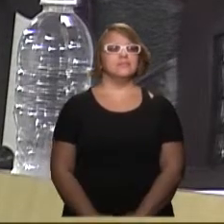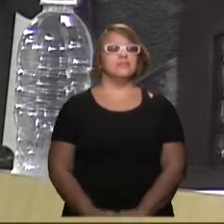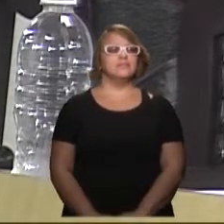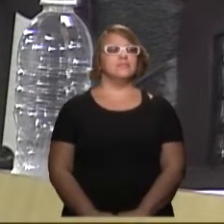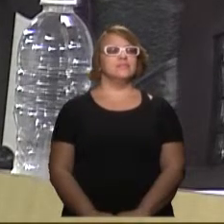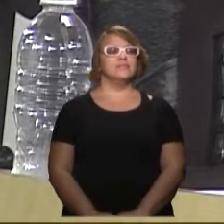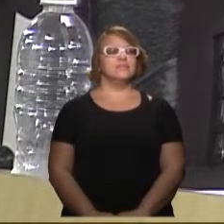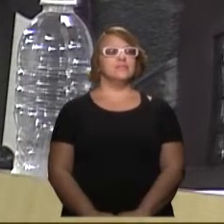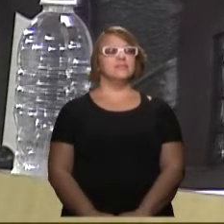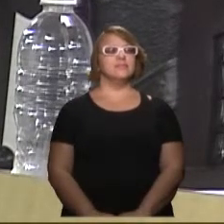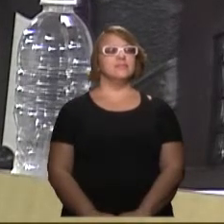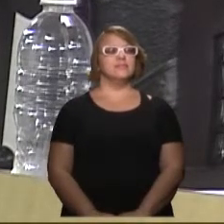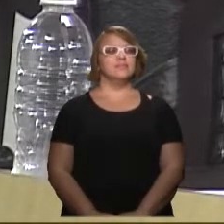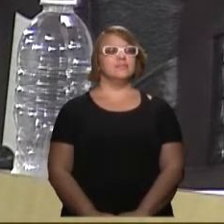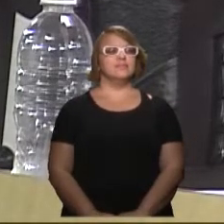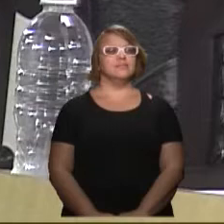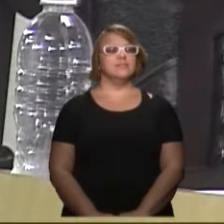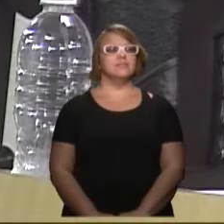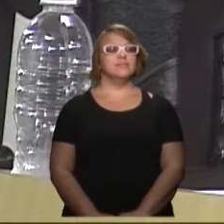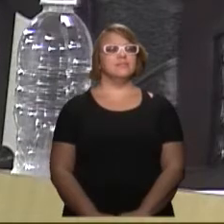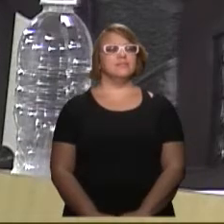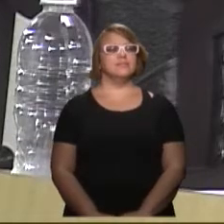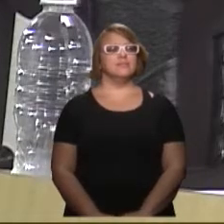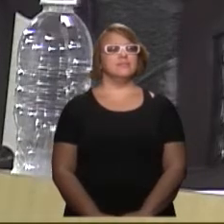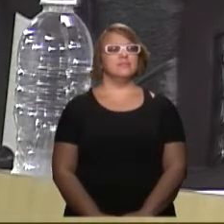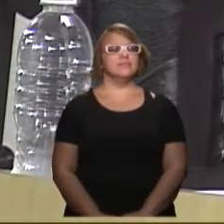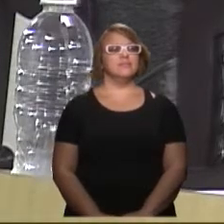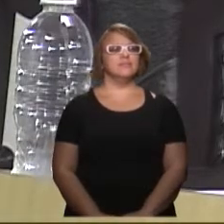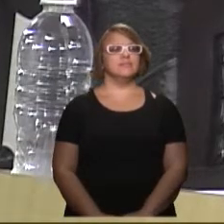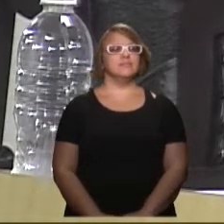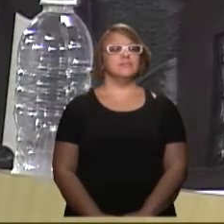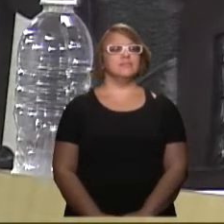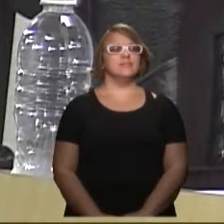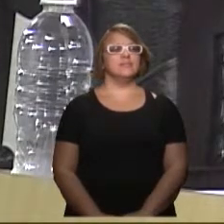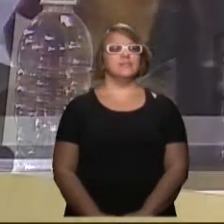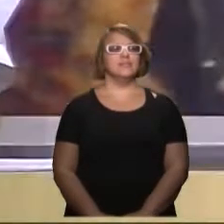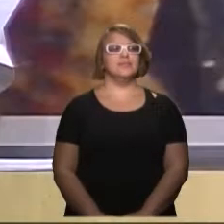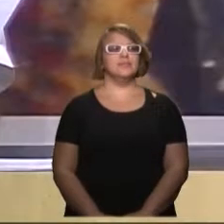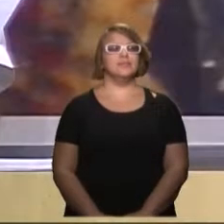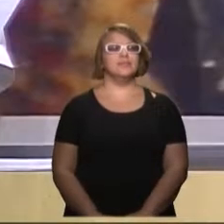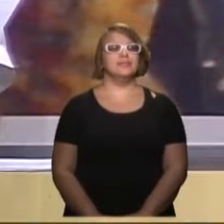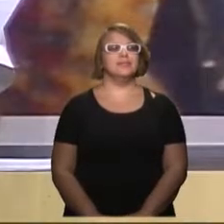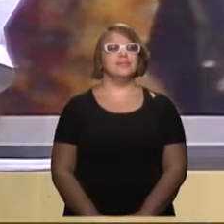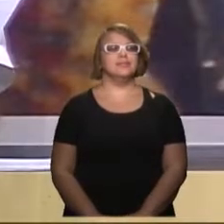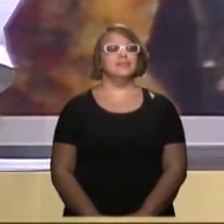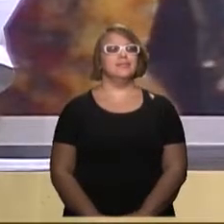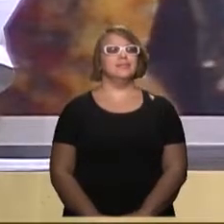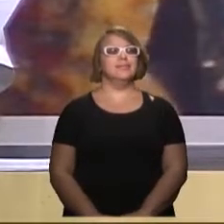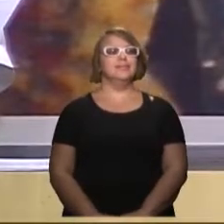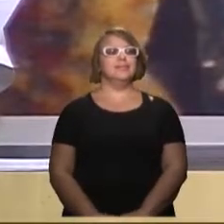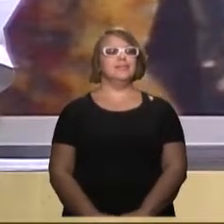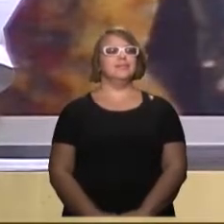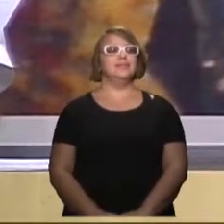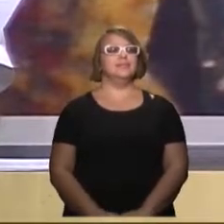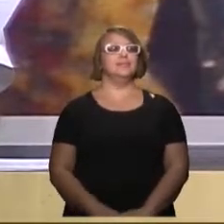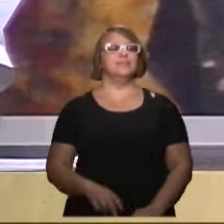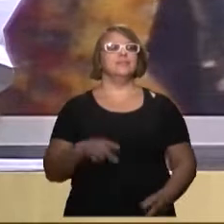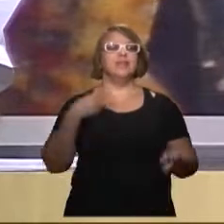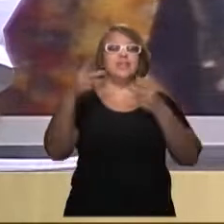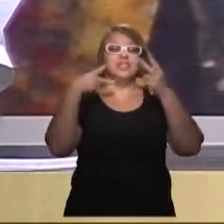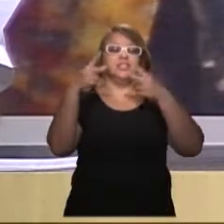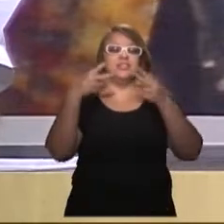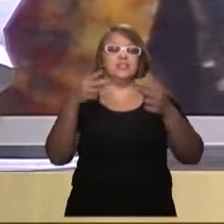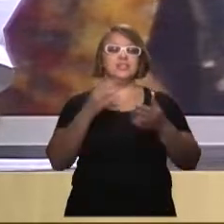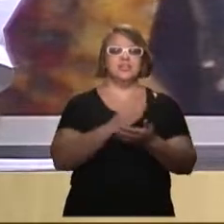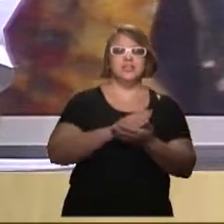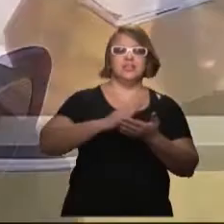400193961201318260625, que tramita na vara da Fazenda Pública da Comarca Taubaté. Em discussão. Em encaminhamento